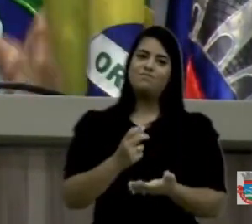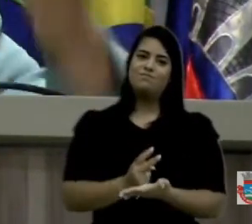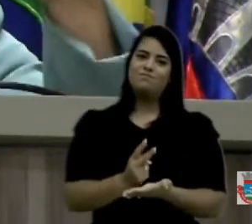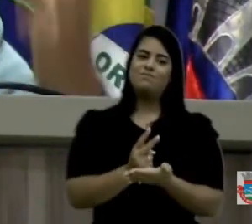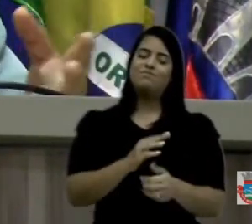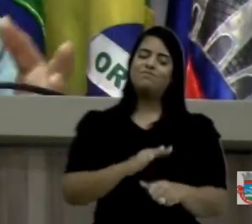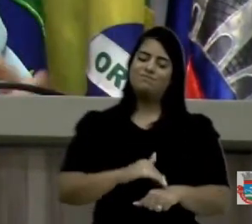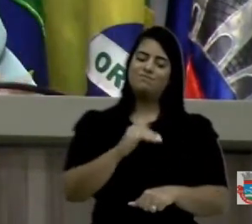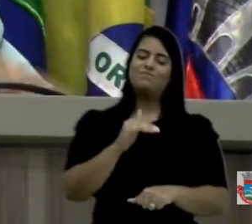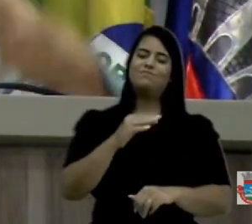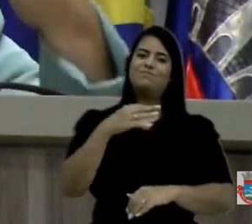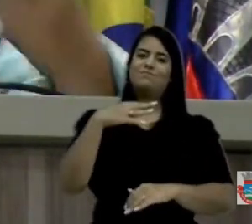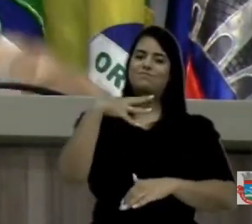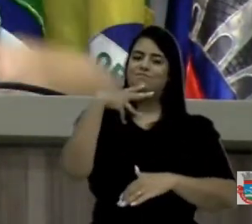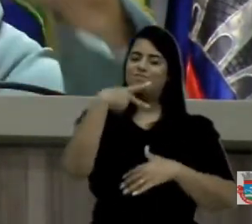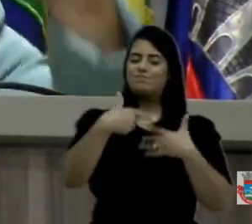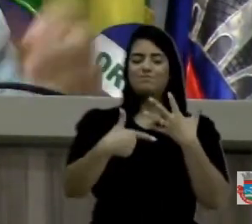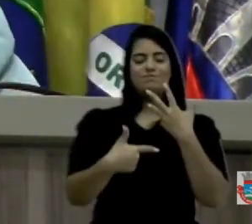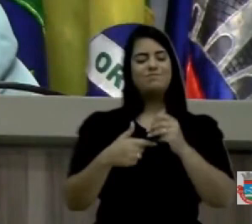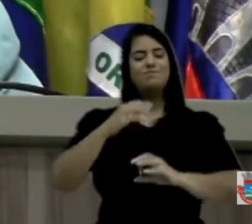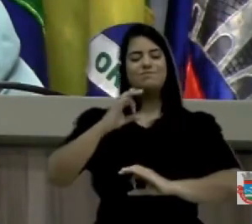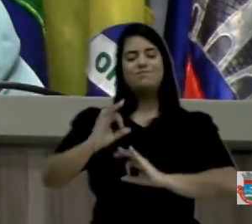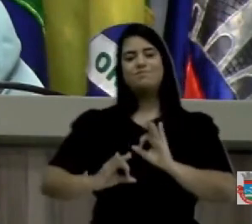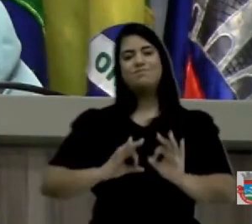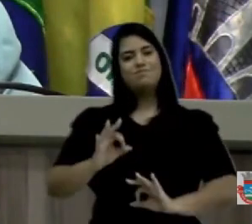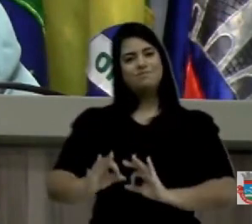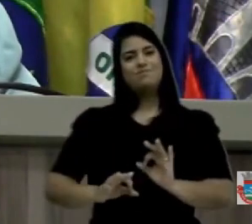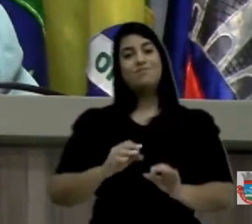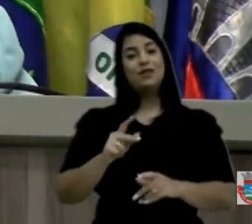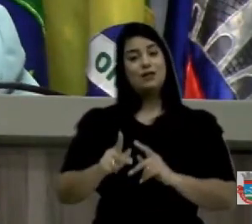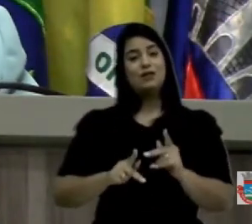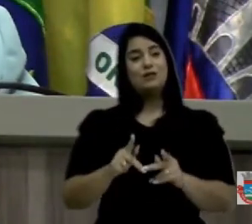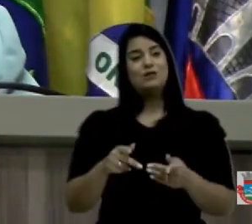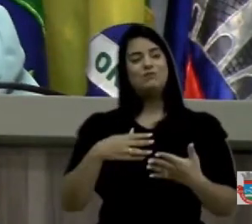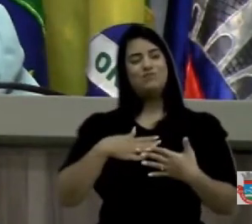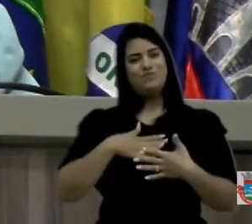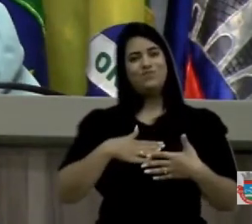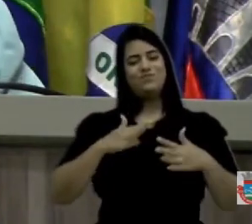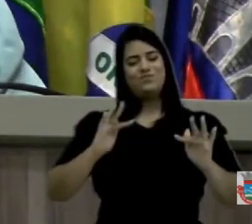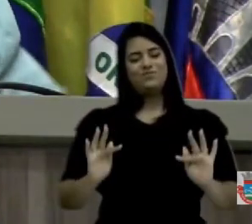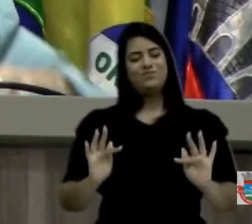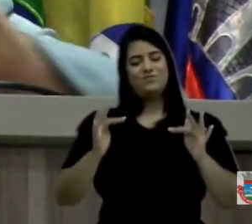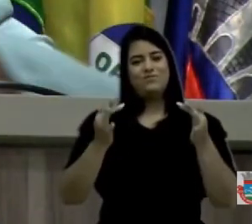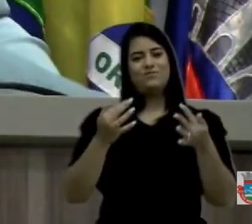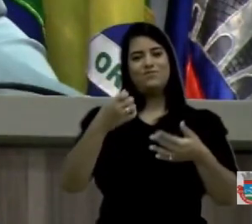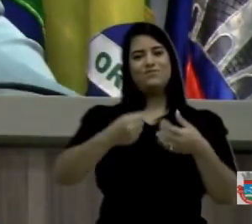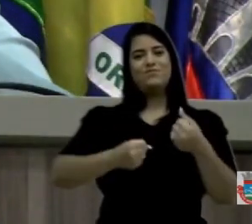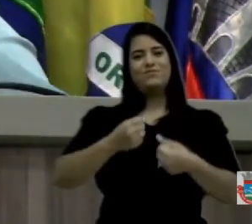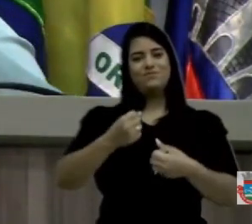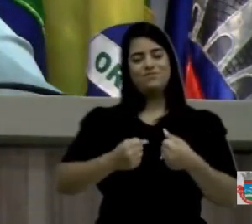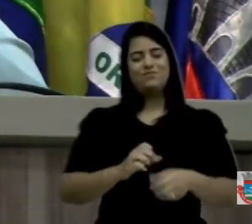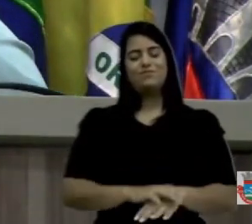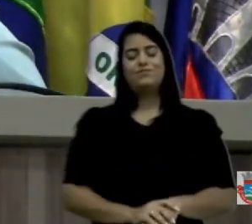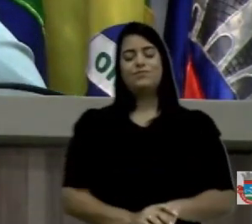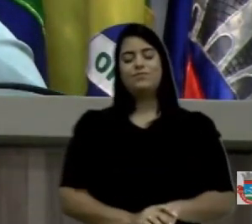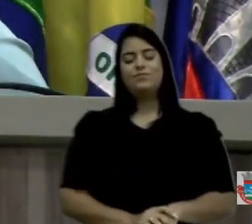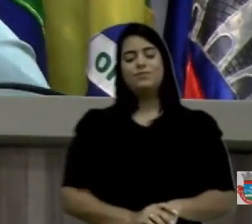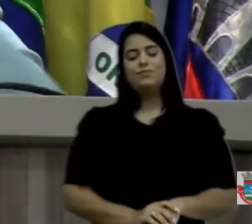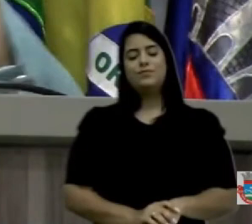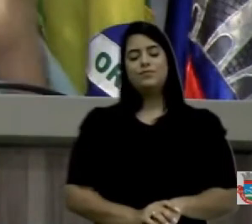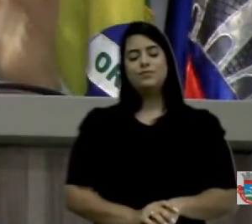organizada mais bonita e a população cada vez mais Aprecia aquela festa da expoleite também o voto de